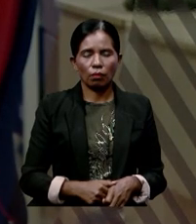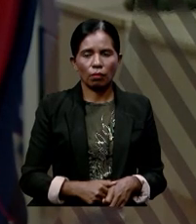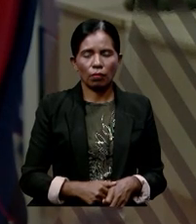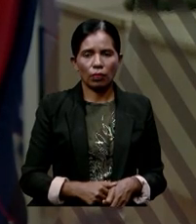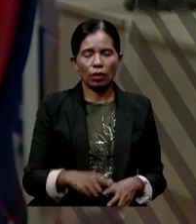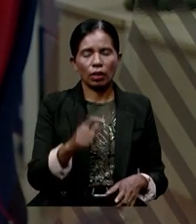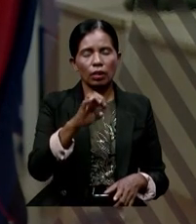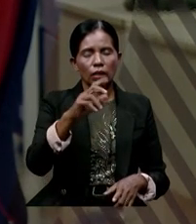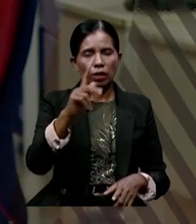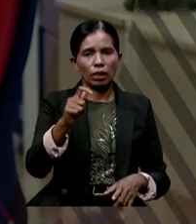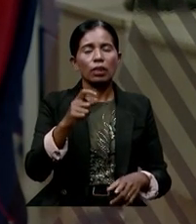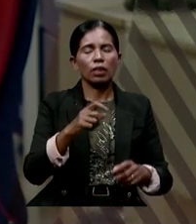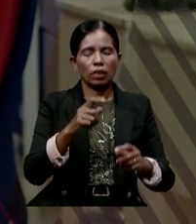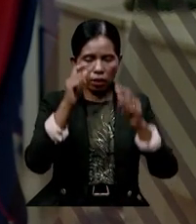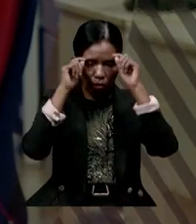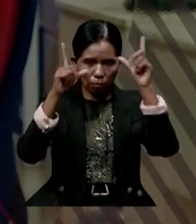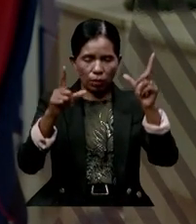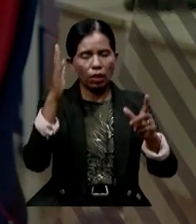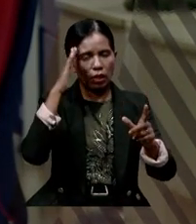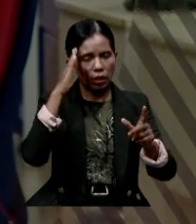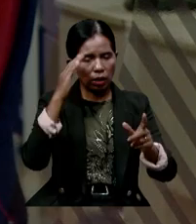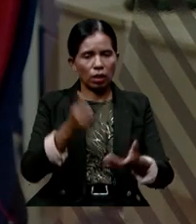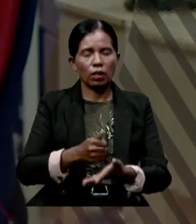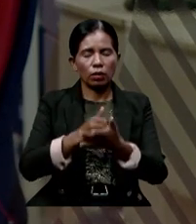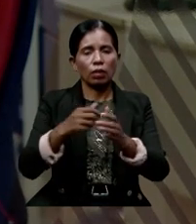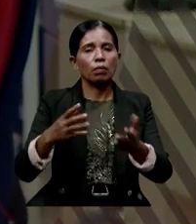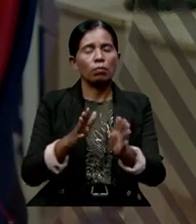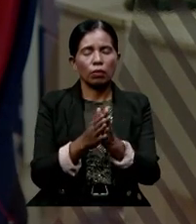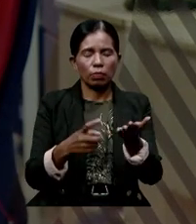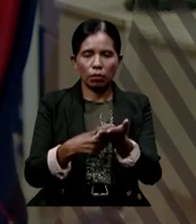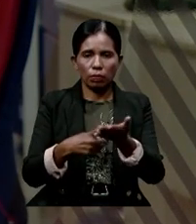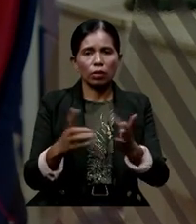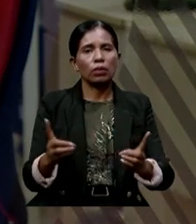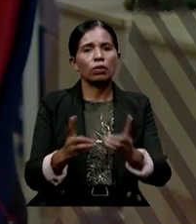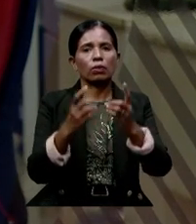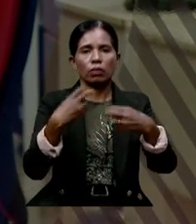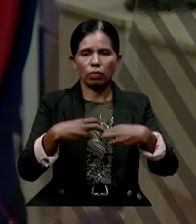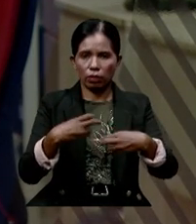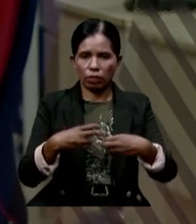Tíctimo reconhece atendimento passaporte online se há soro dificuldades.